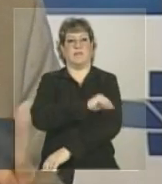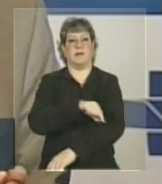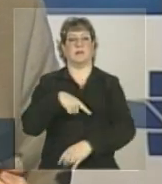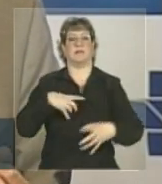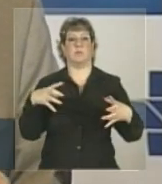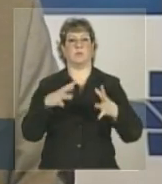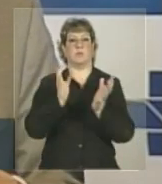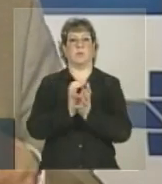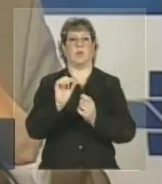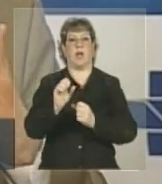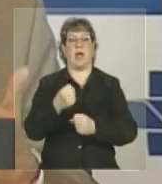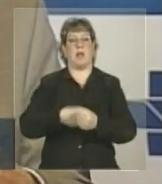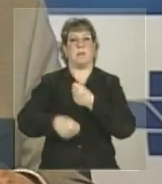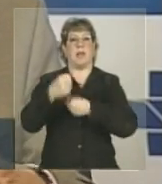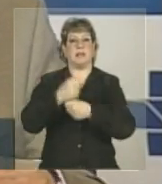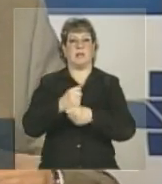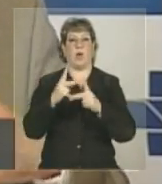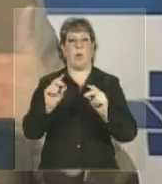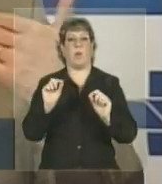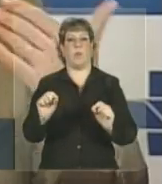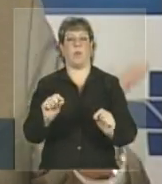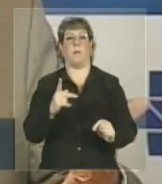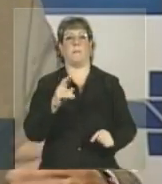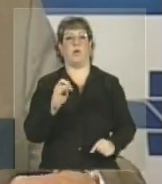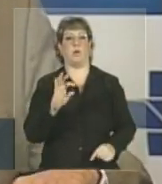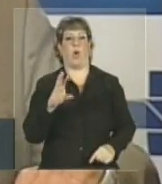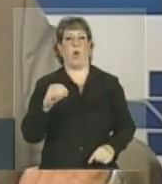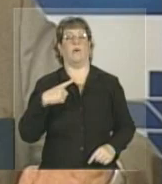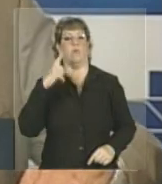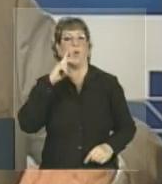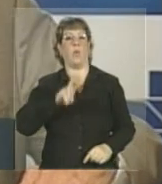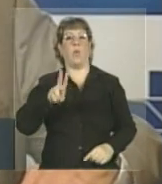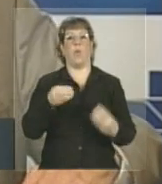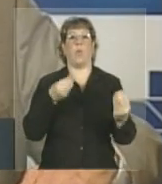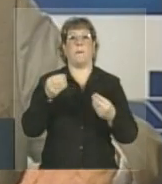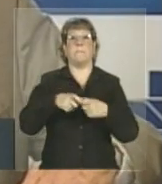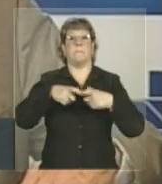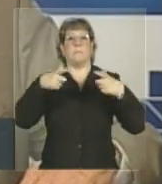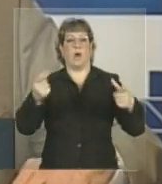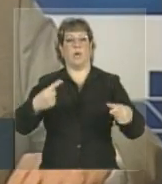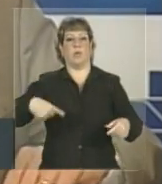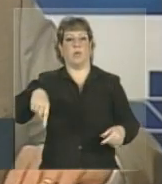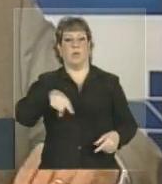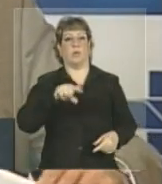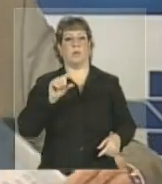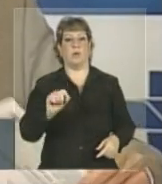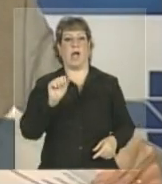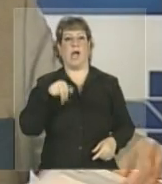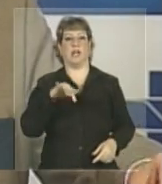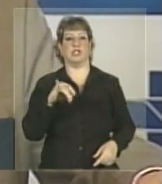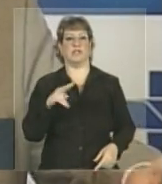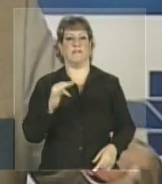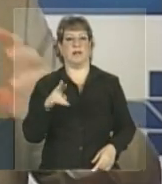vacina que foi dada no ano passado, a mudança do protocolo, a utilização maior de antivirais, inclusive precocemente, ou